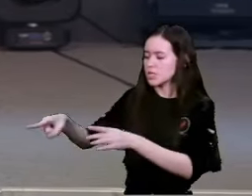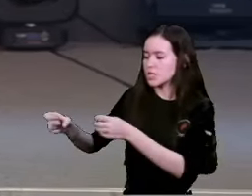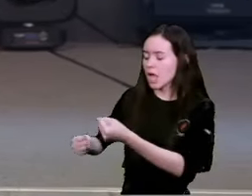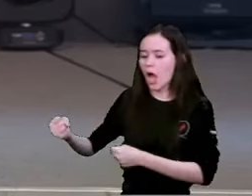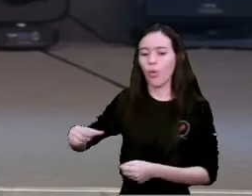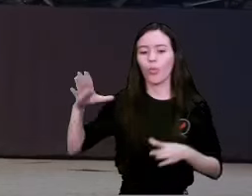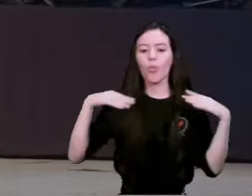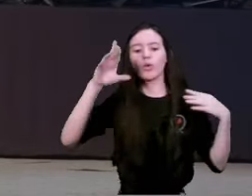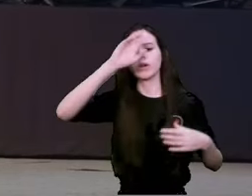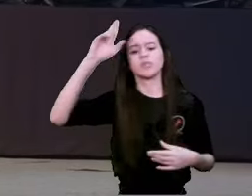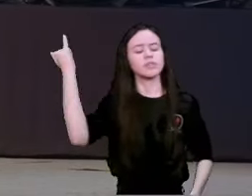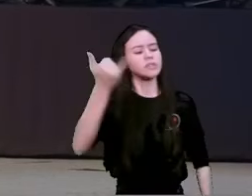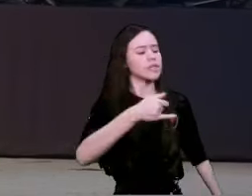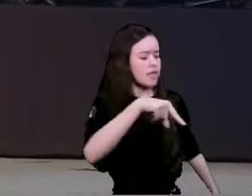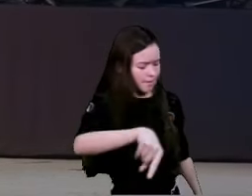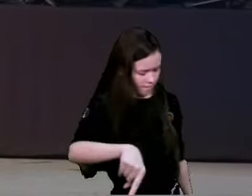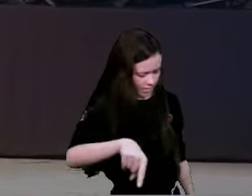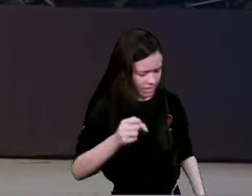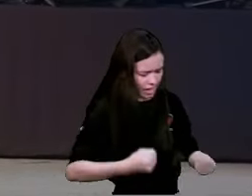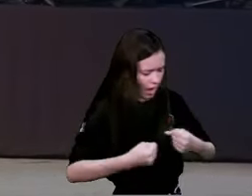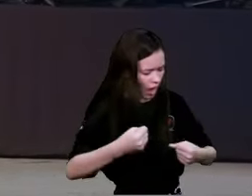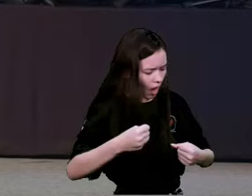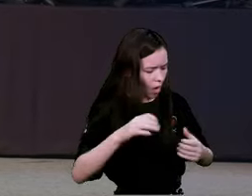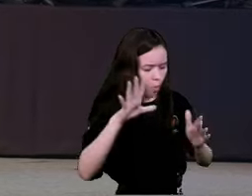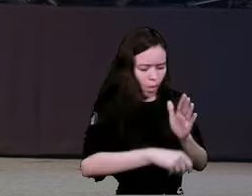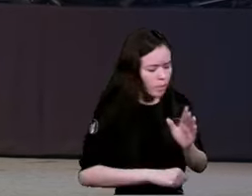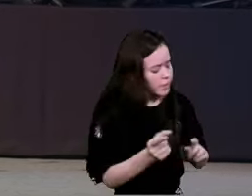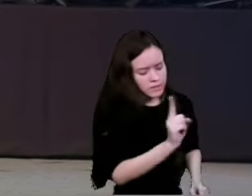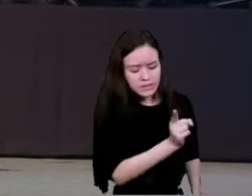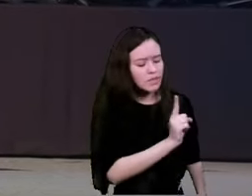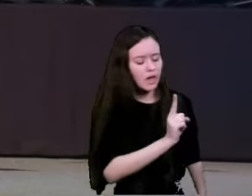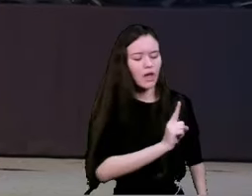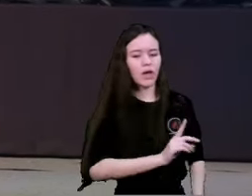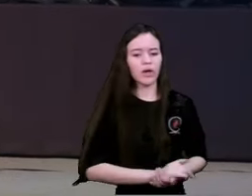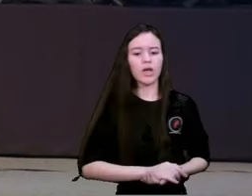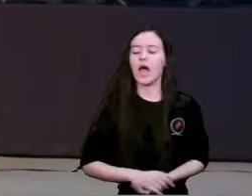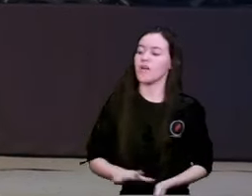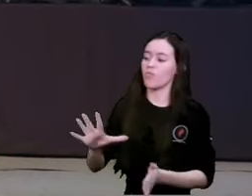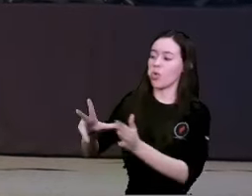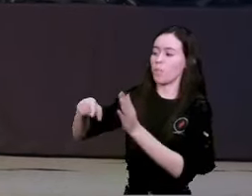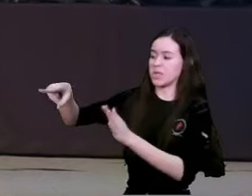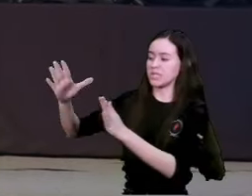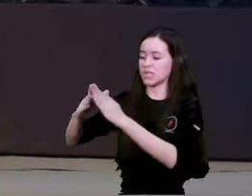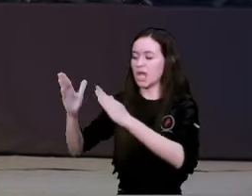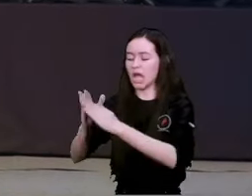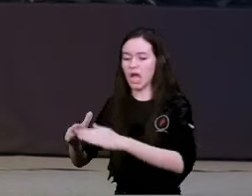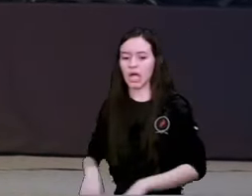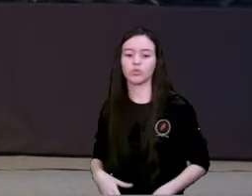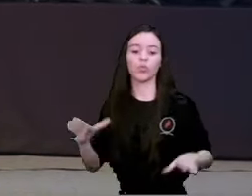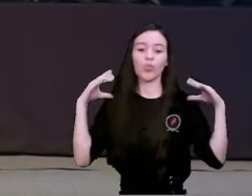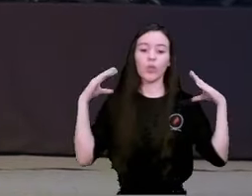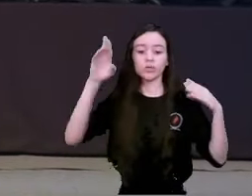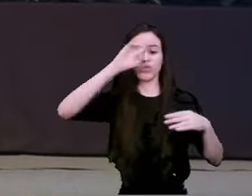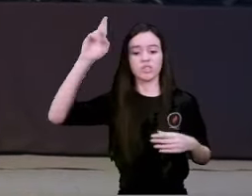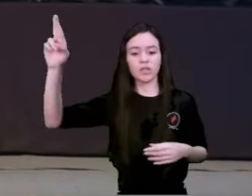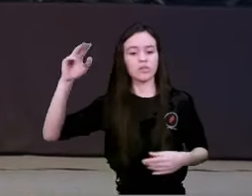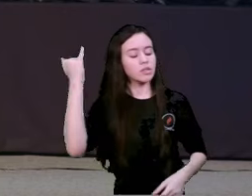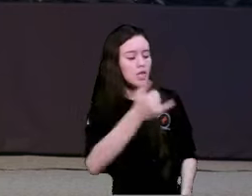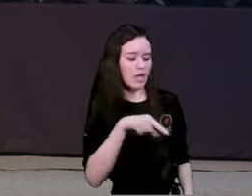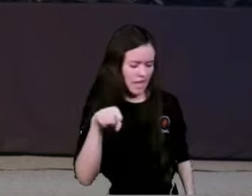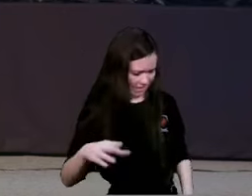anjos do Senhor disse: esse aqui você não toca. Vou assaltar essa casa, os anjos do Senhor estão